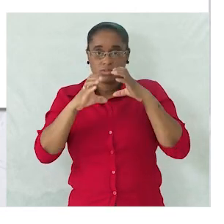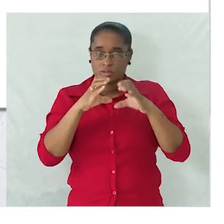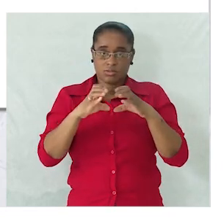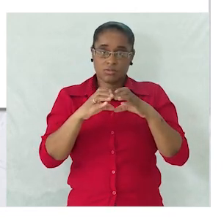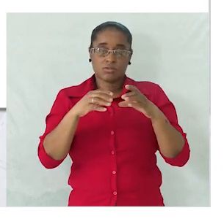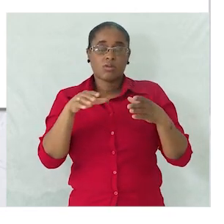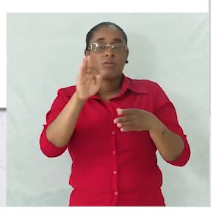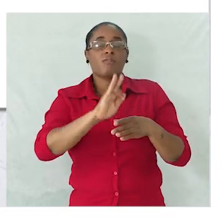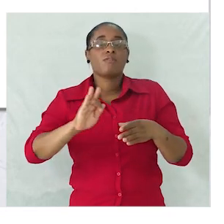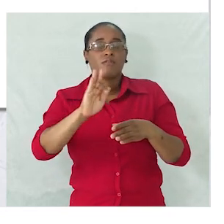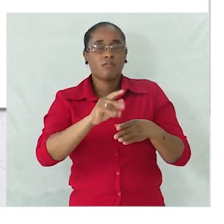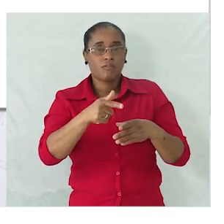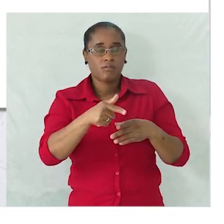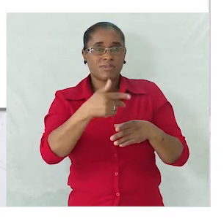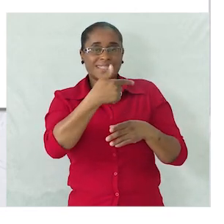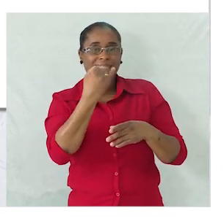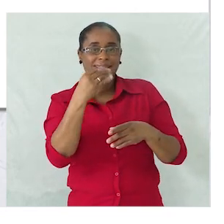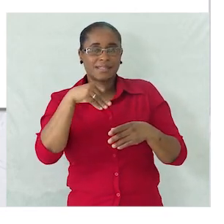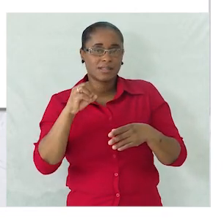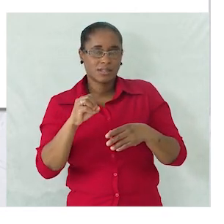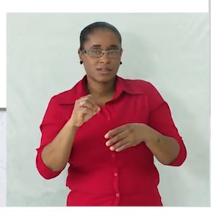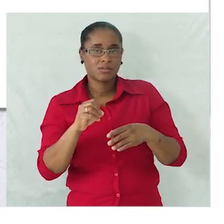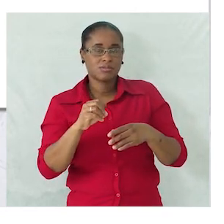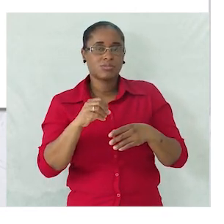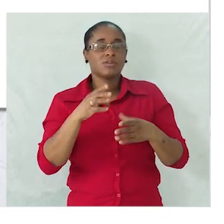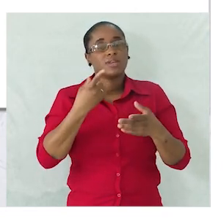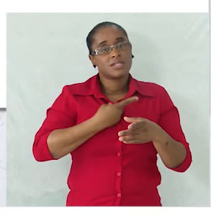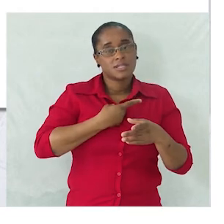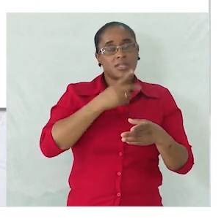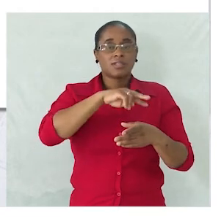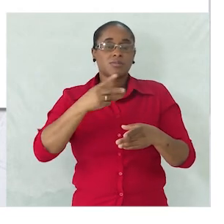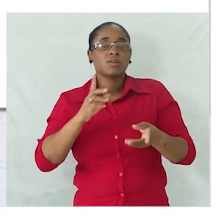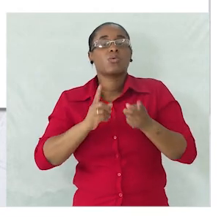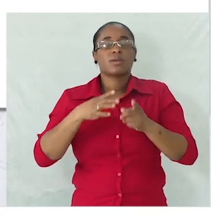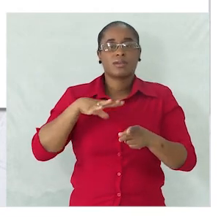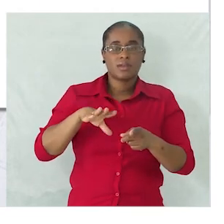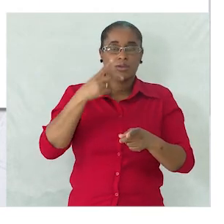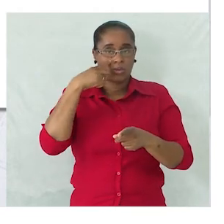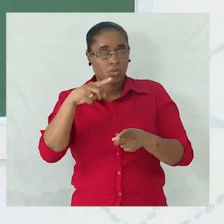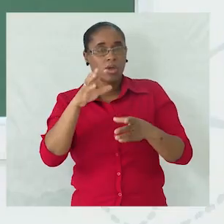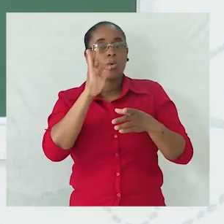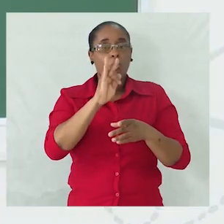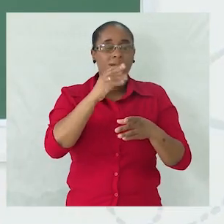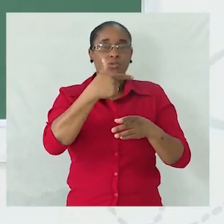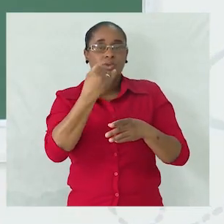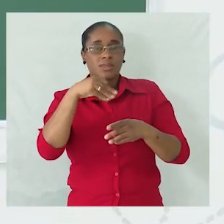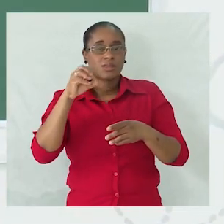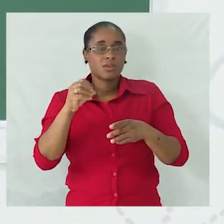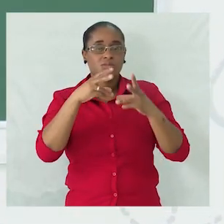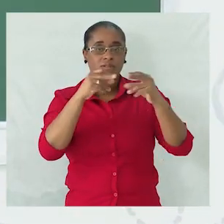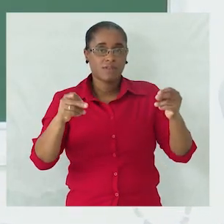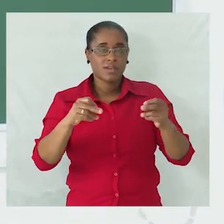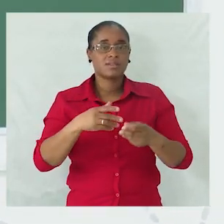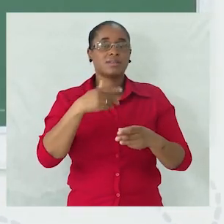seu tipo, assim vai ser aquilo que quer transmitir. E nós vimos 4 tipos de frase: frase declarativo, do